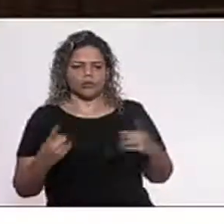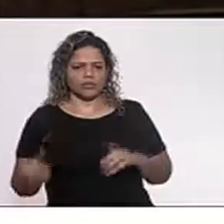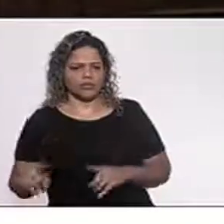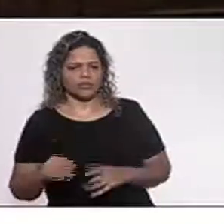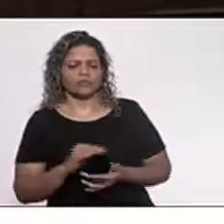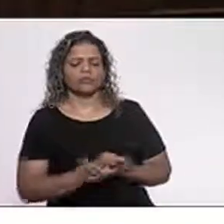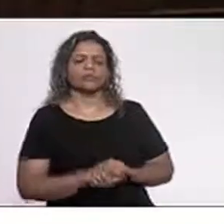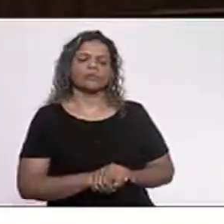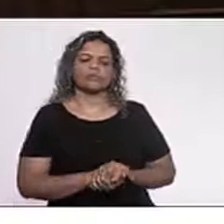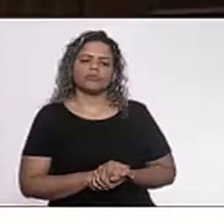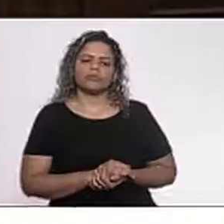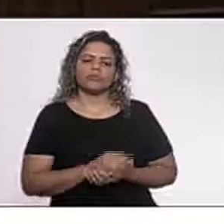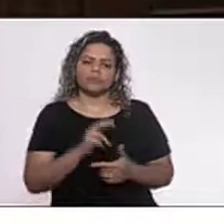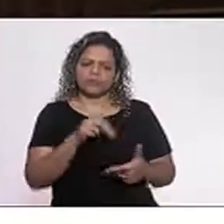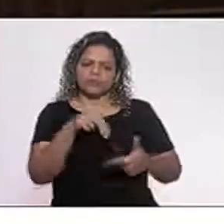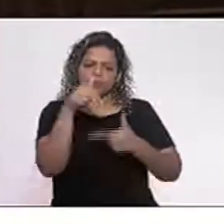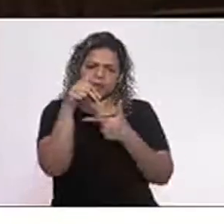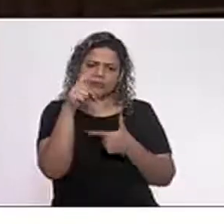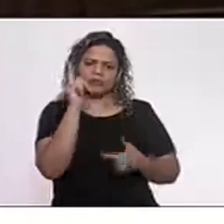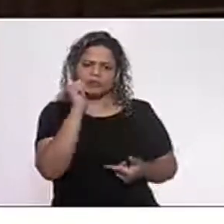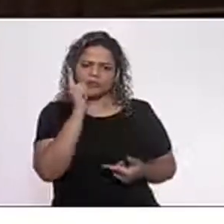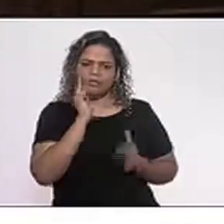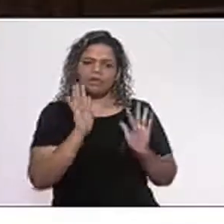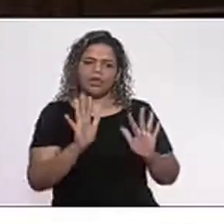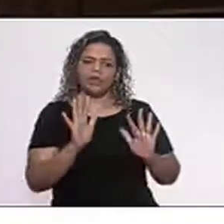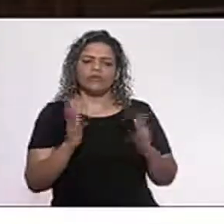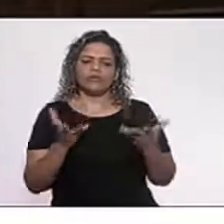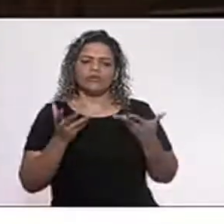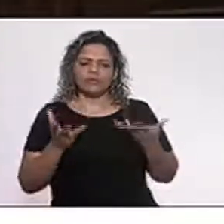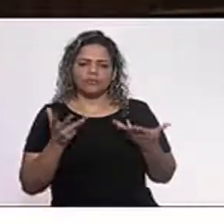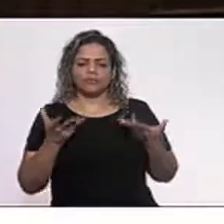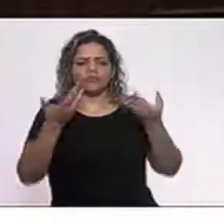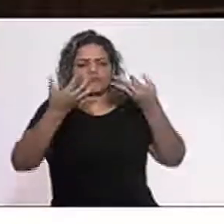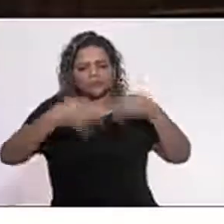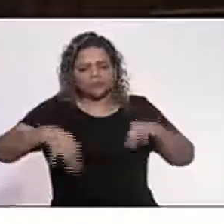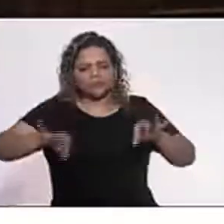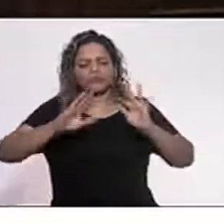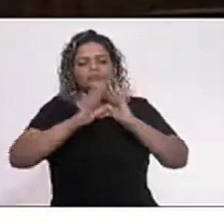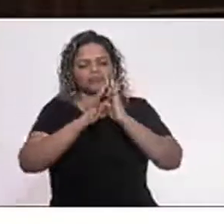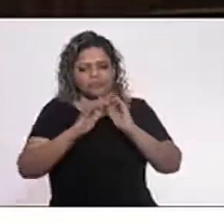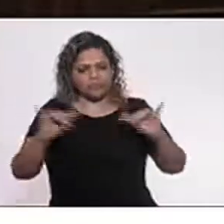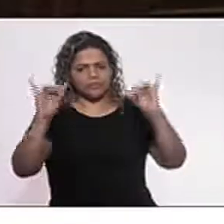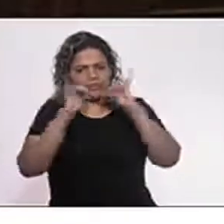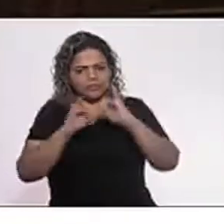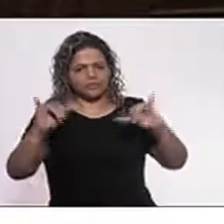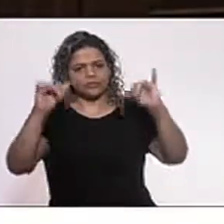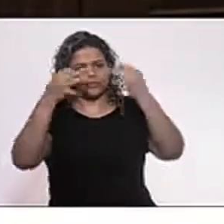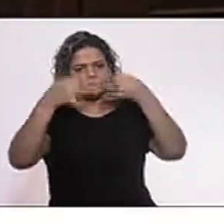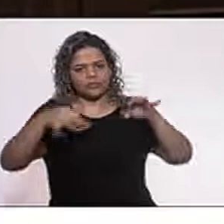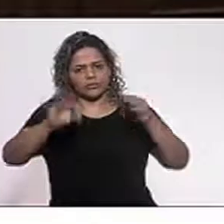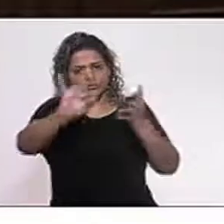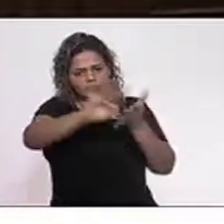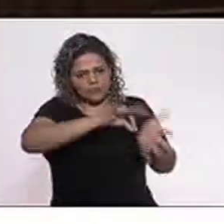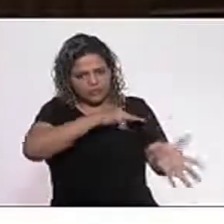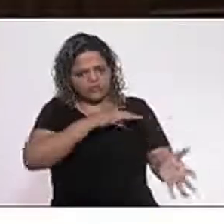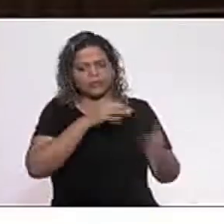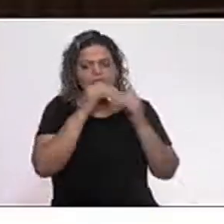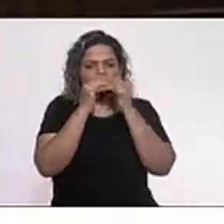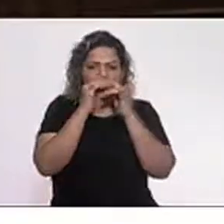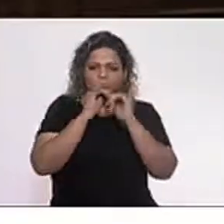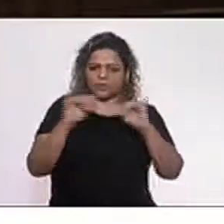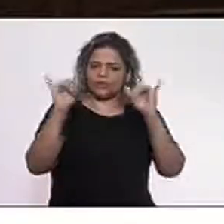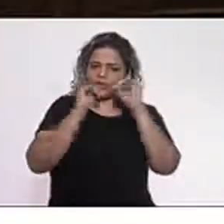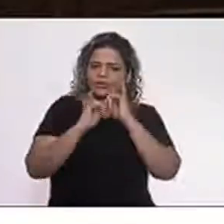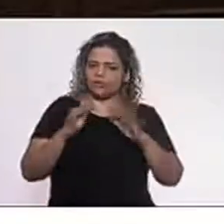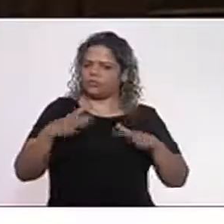tema na tribuna, na sessão de ontem, mas quero certamente repercutir que fiz questão de assinar essa declaração